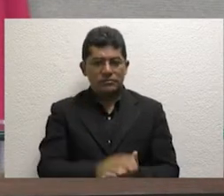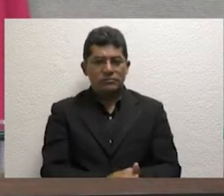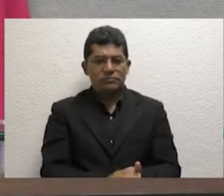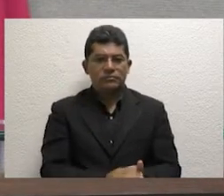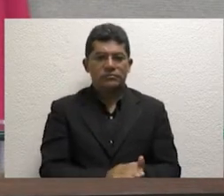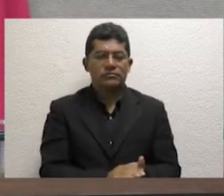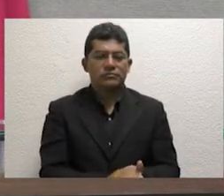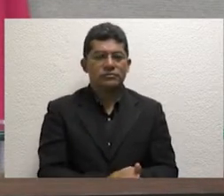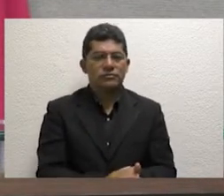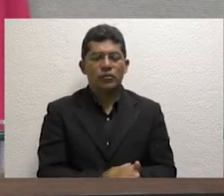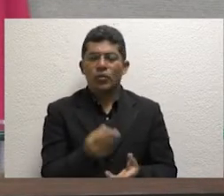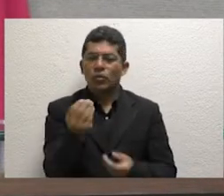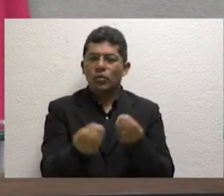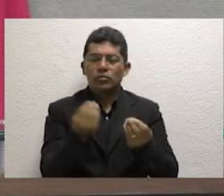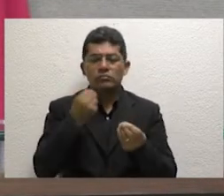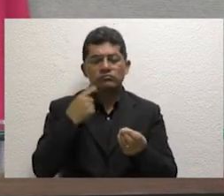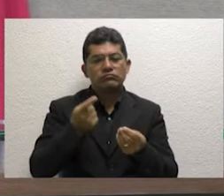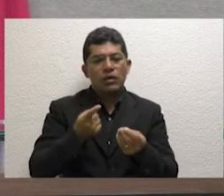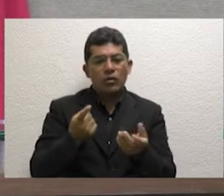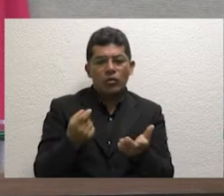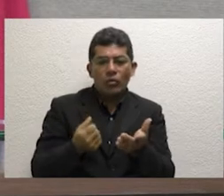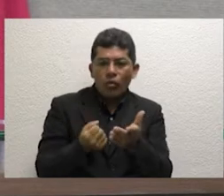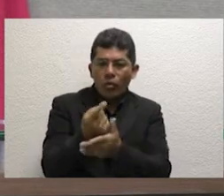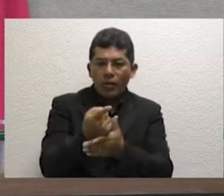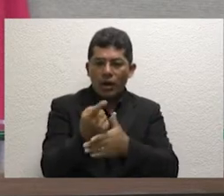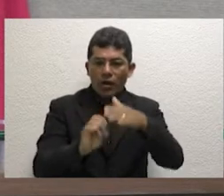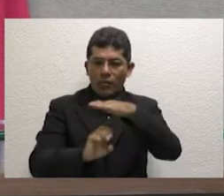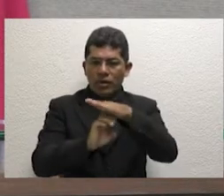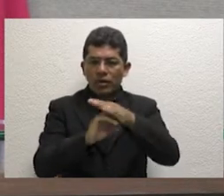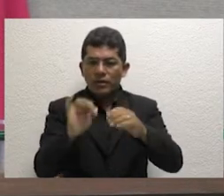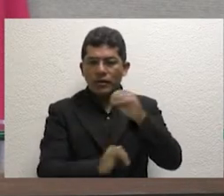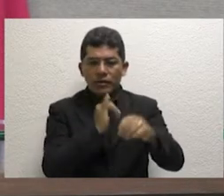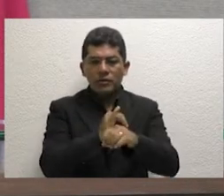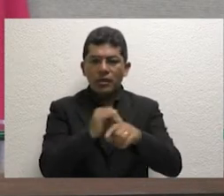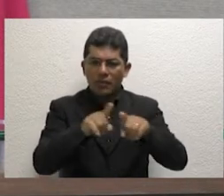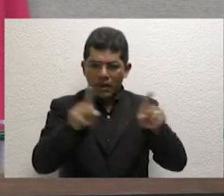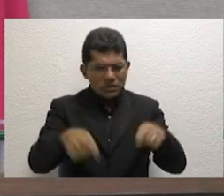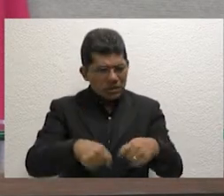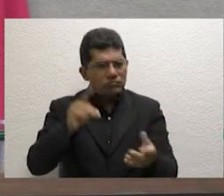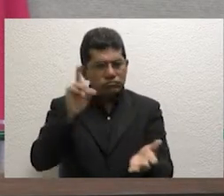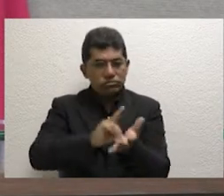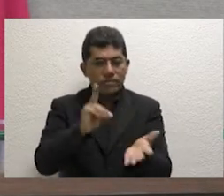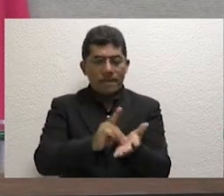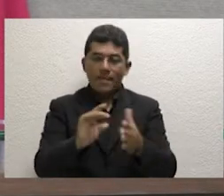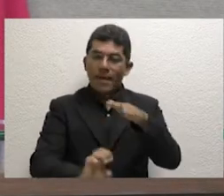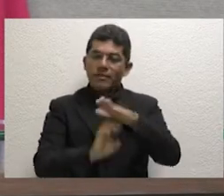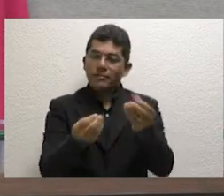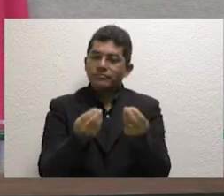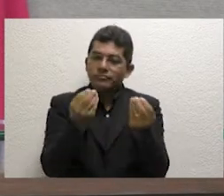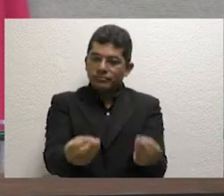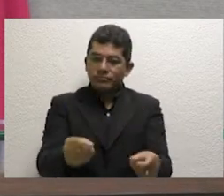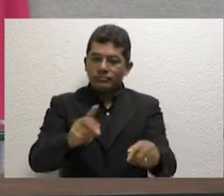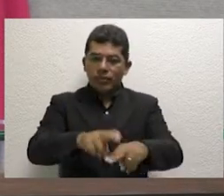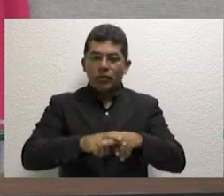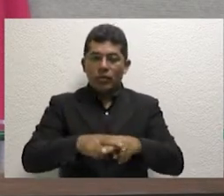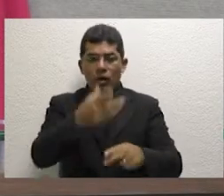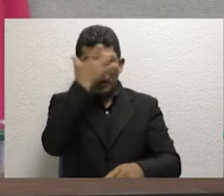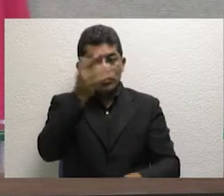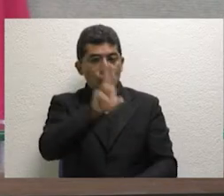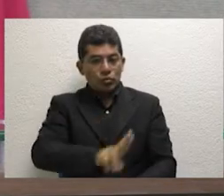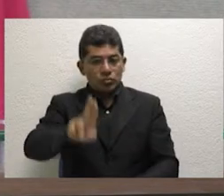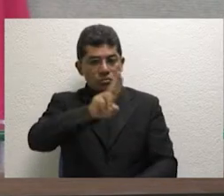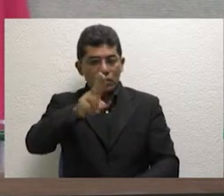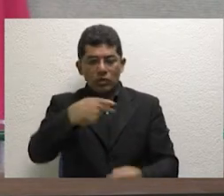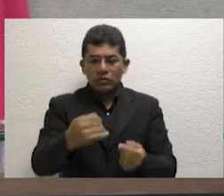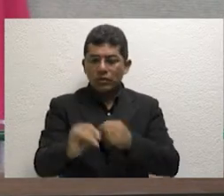elas contrataram é o que a operadora está fornecendo. Porque nós contratamos, o consumidor contrata um